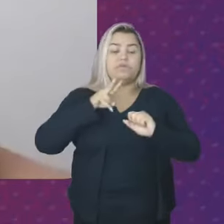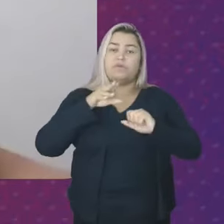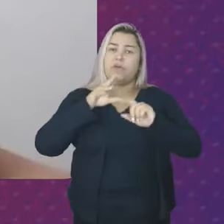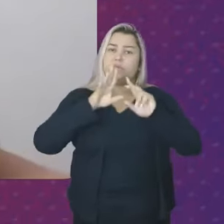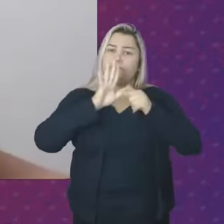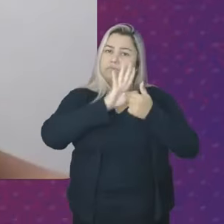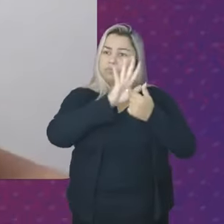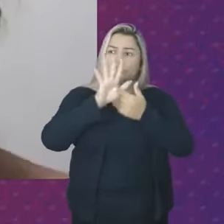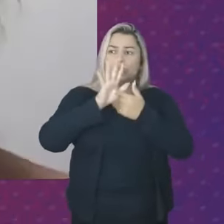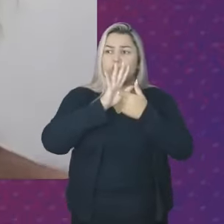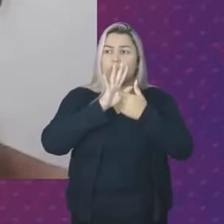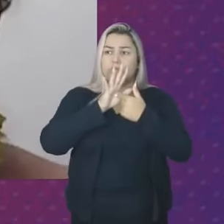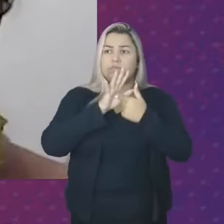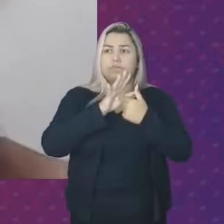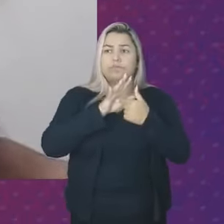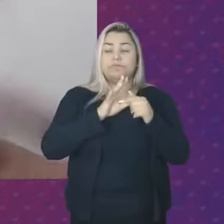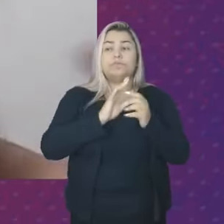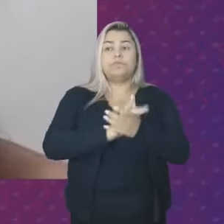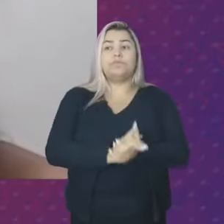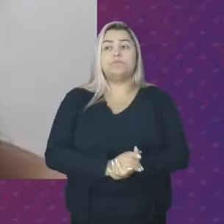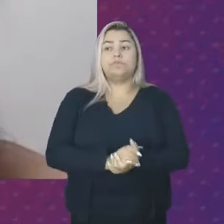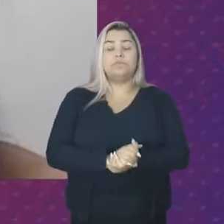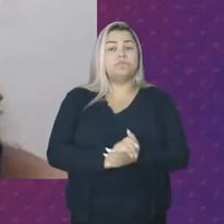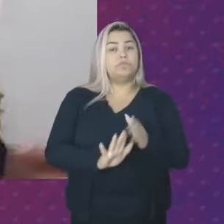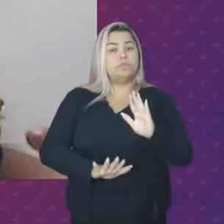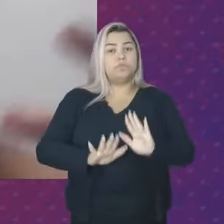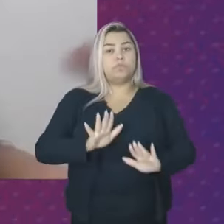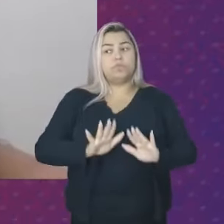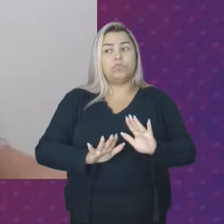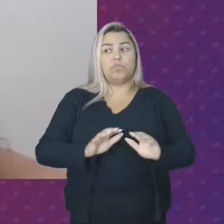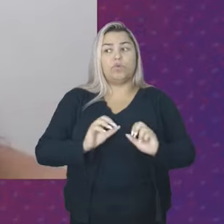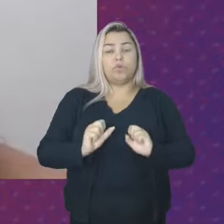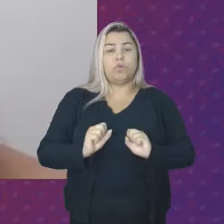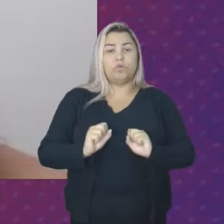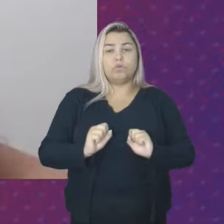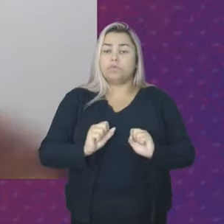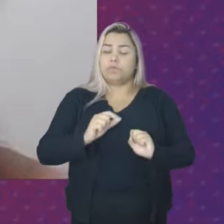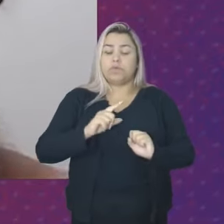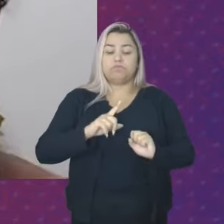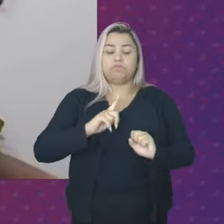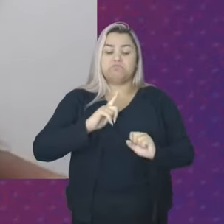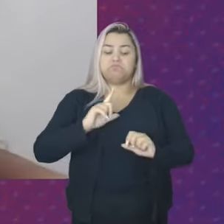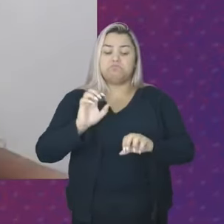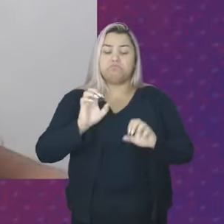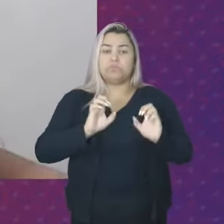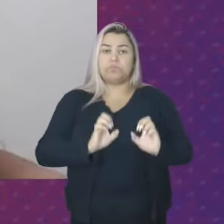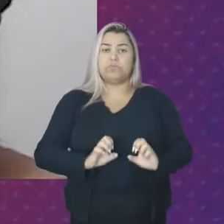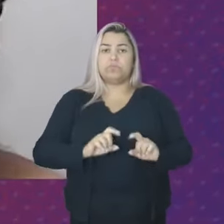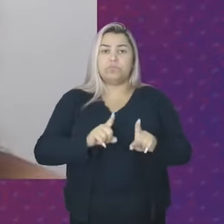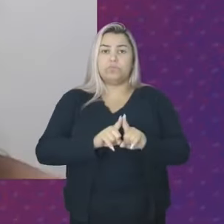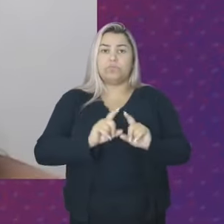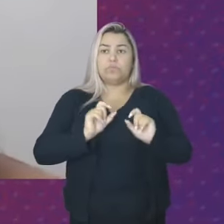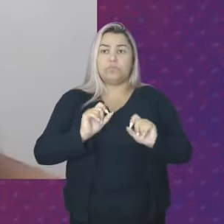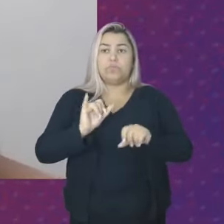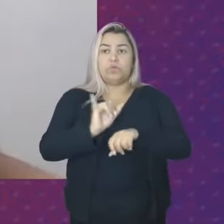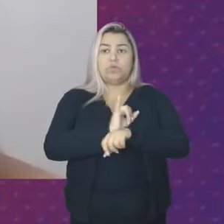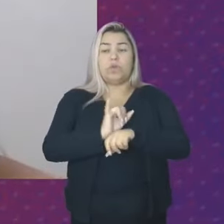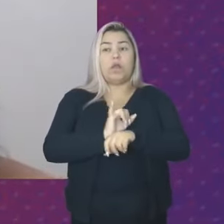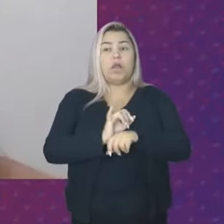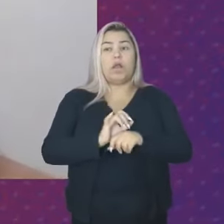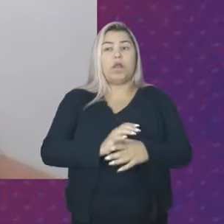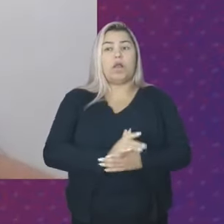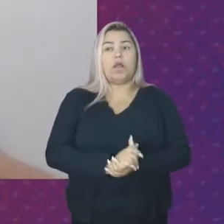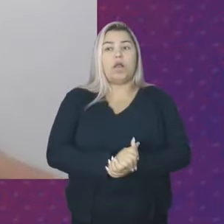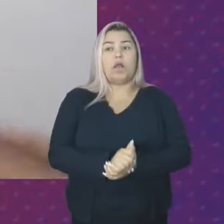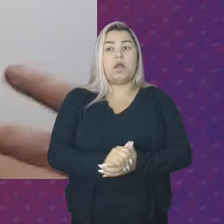e outras pessoas vão subir. Então, isso depende muito do tamanho da estrutura que existe para a sua campanha. A assessoria